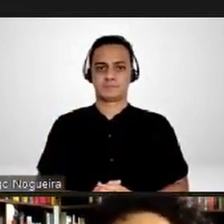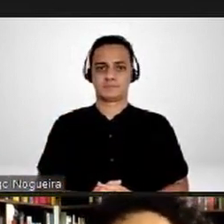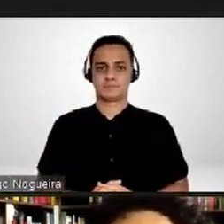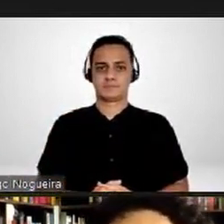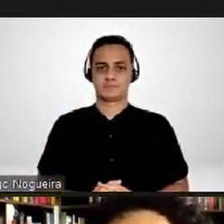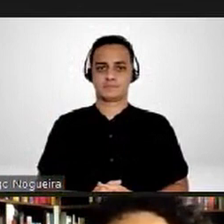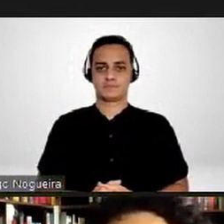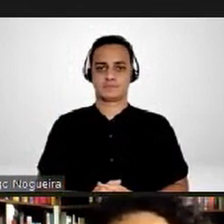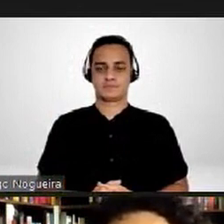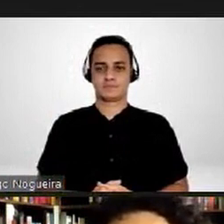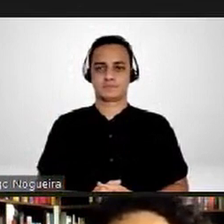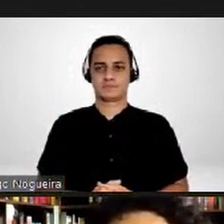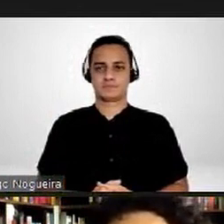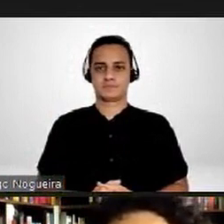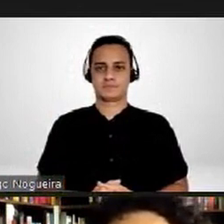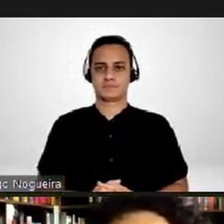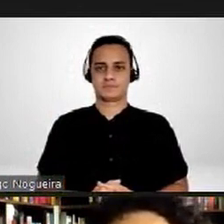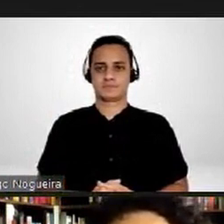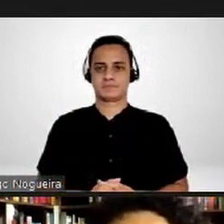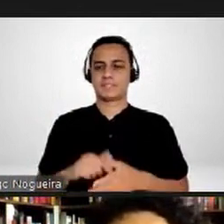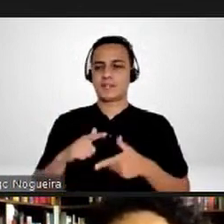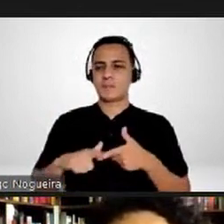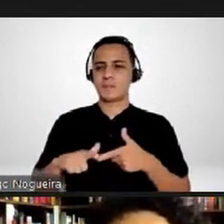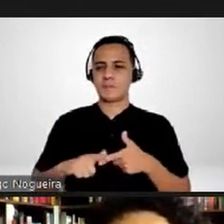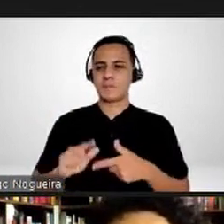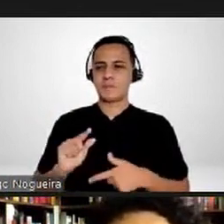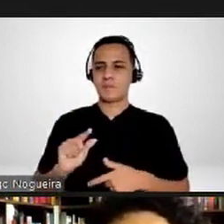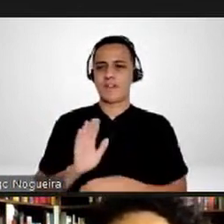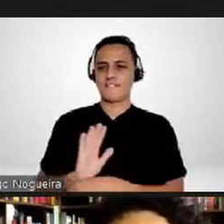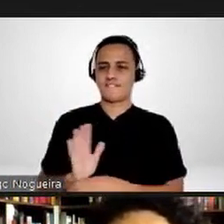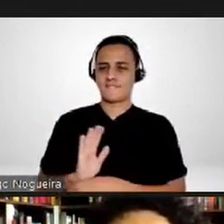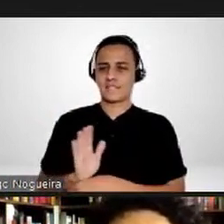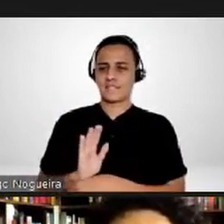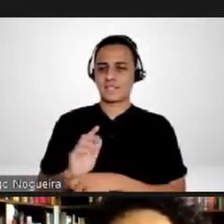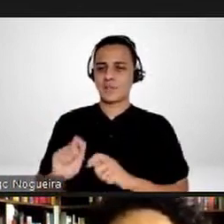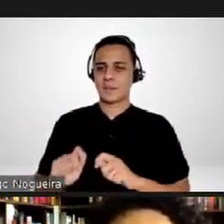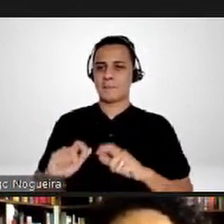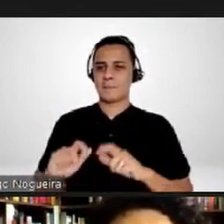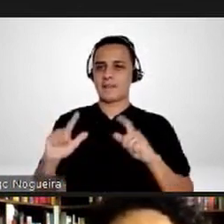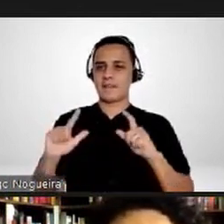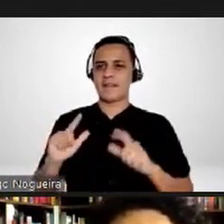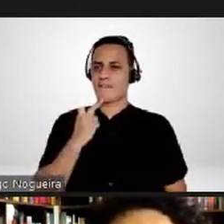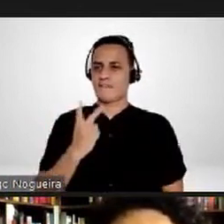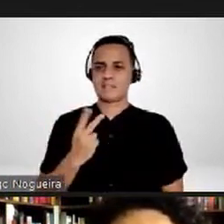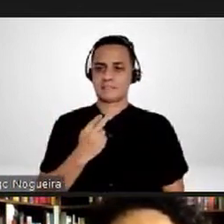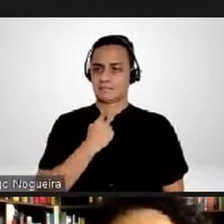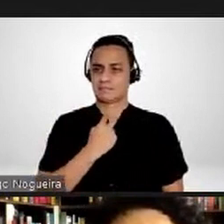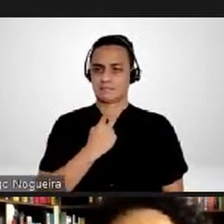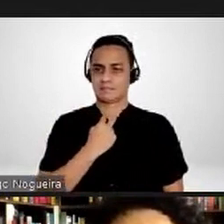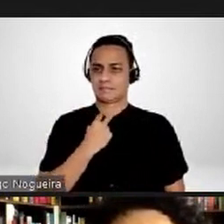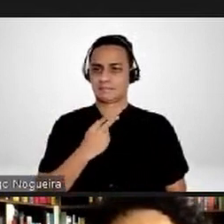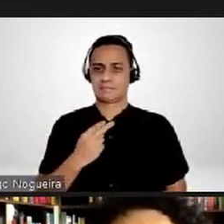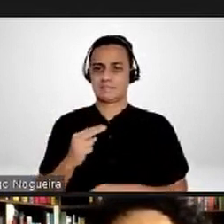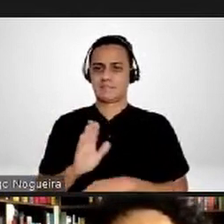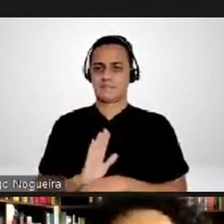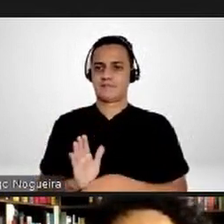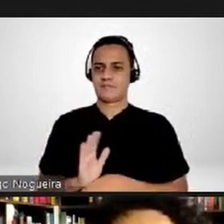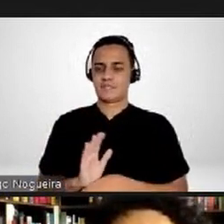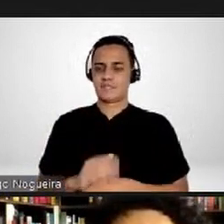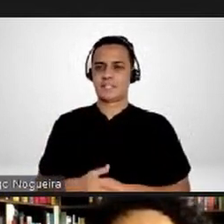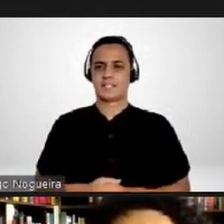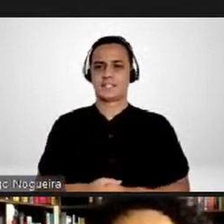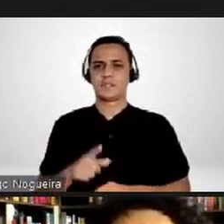Eu estou com um probleminha aqui para abrir meu vídeo. Está escrito, não é possível iniciar o vídeo. Mas vocês